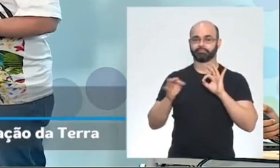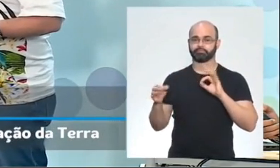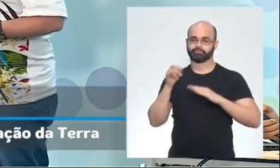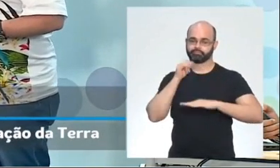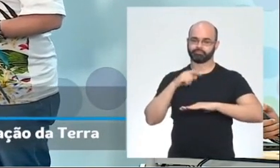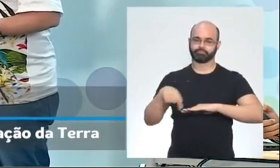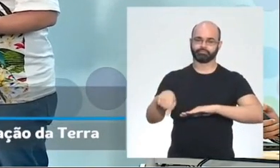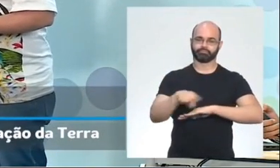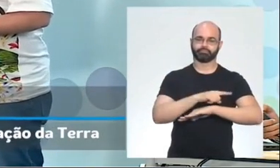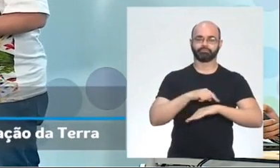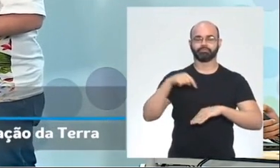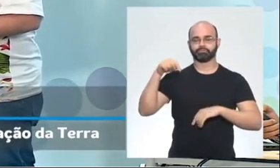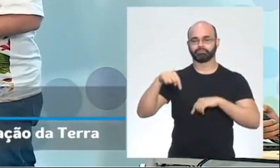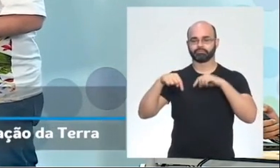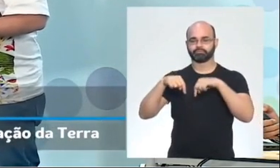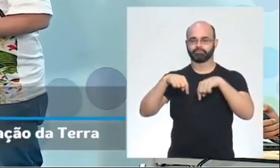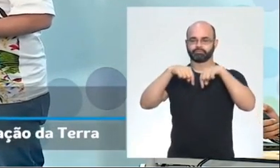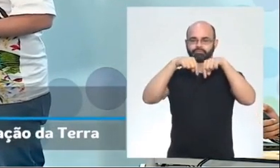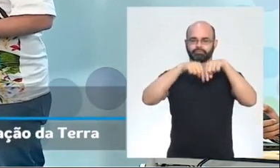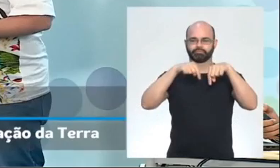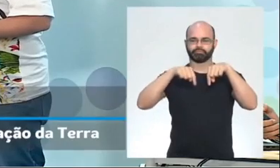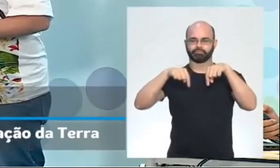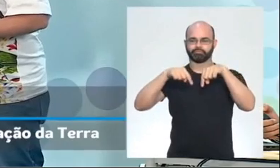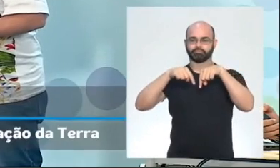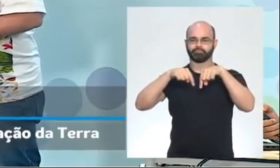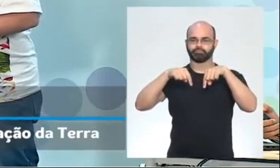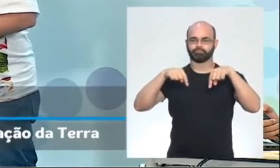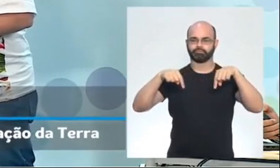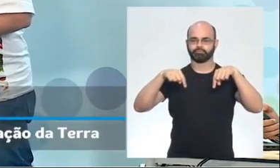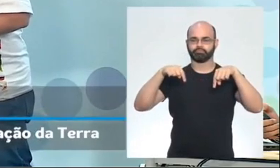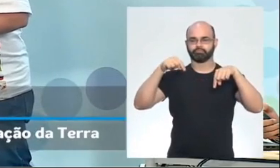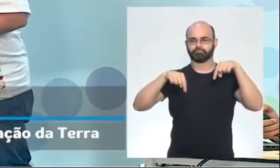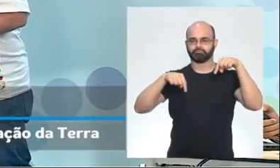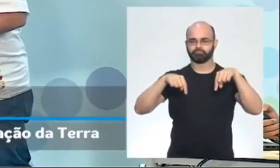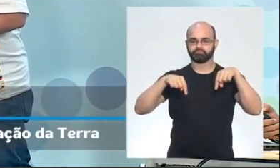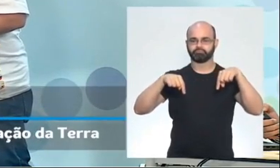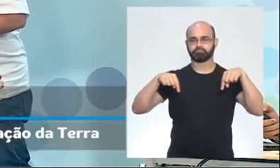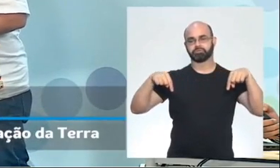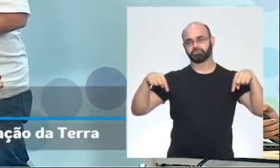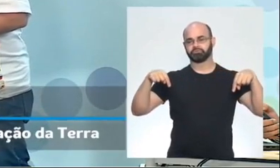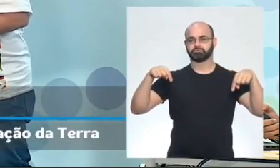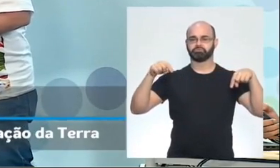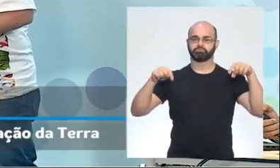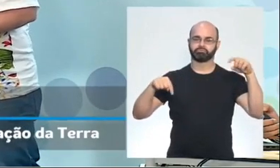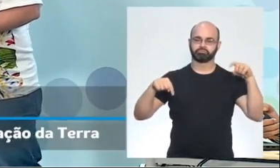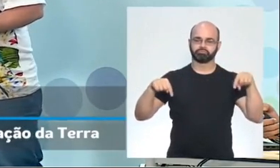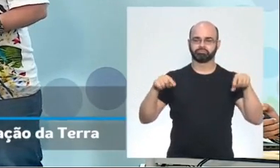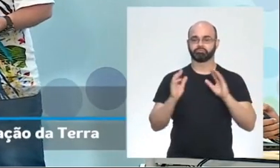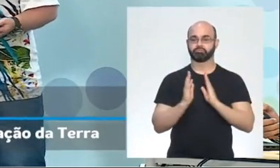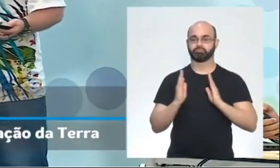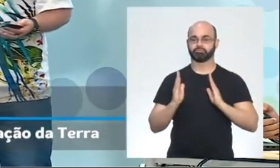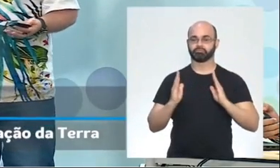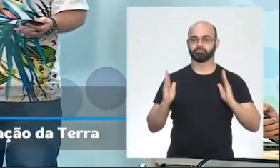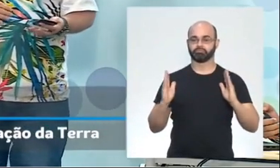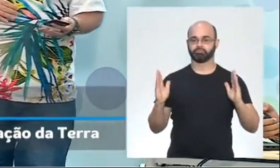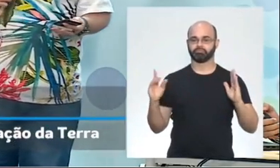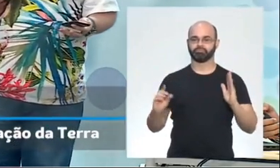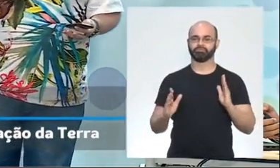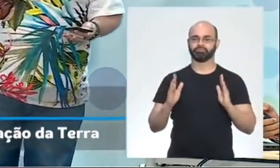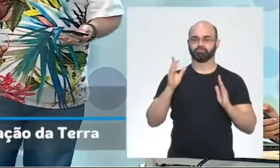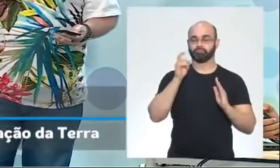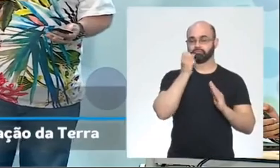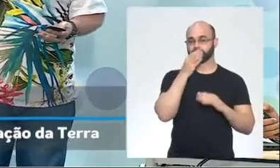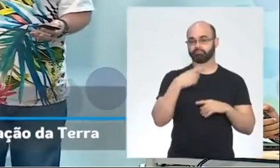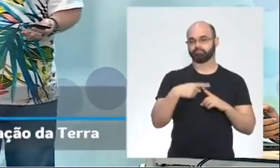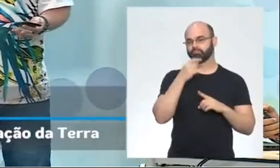entre os pontos, né, do morro e, principalmente, a altitude que chega. Né, isso é bom para